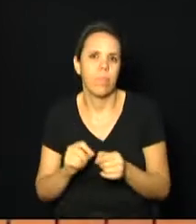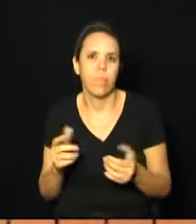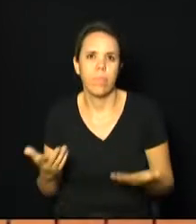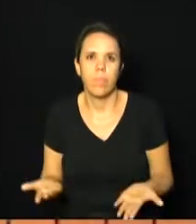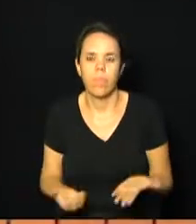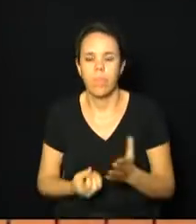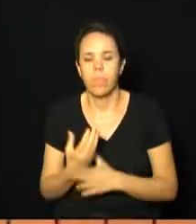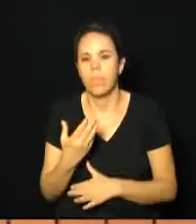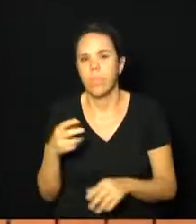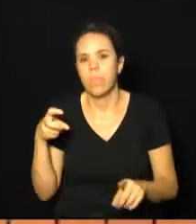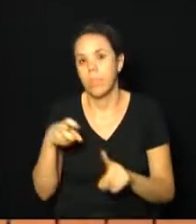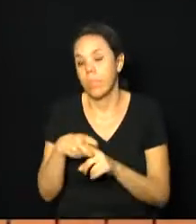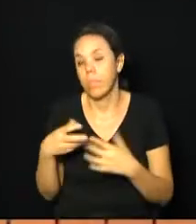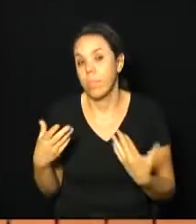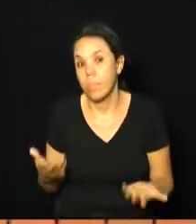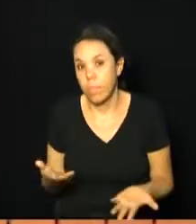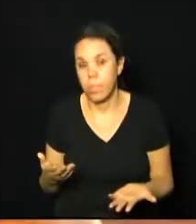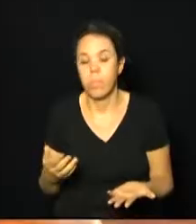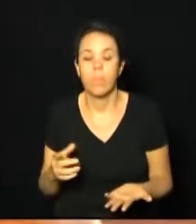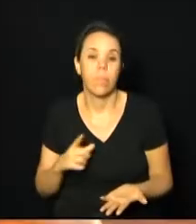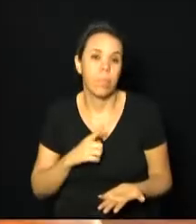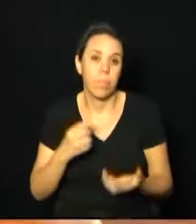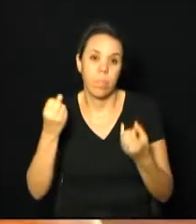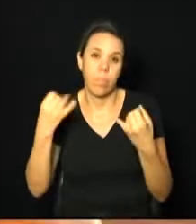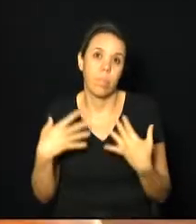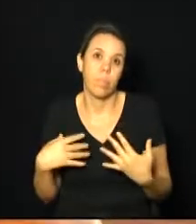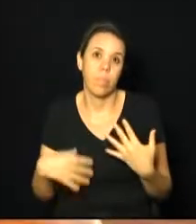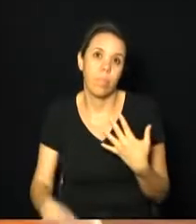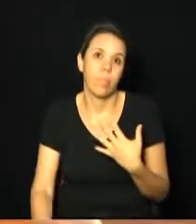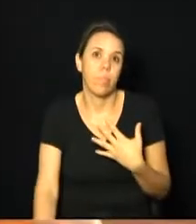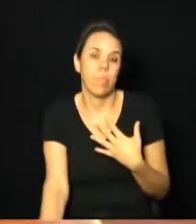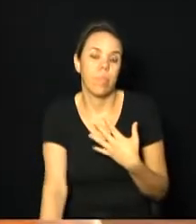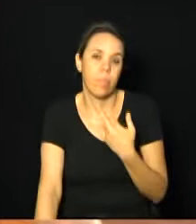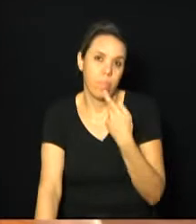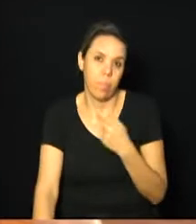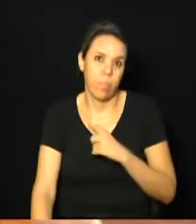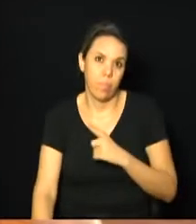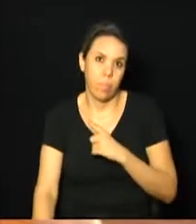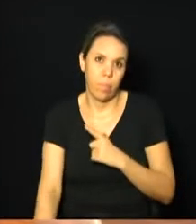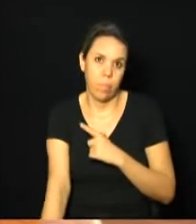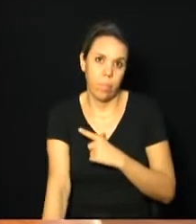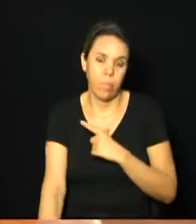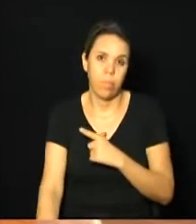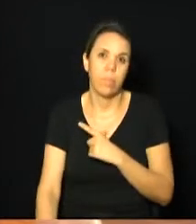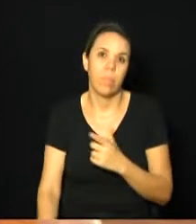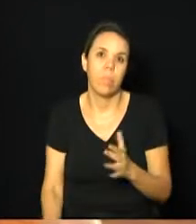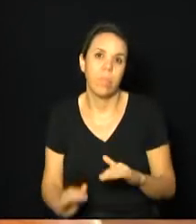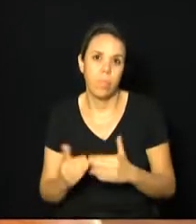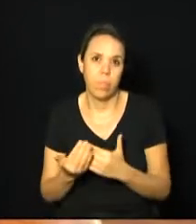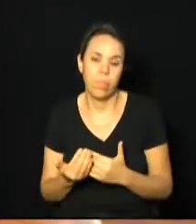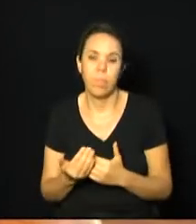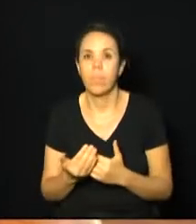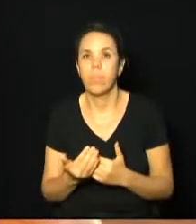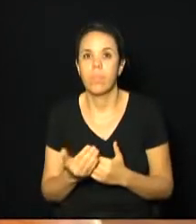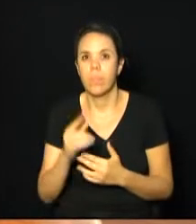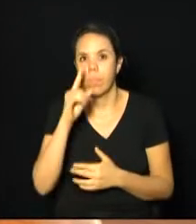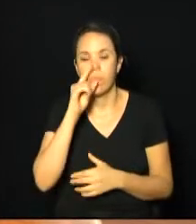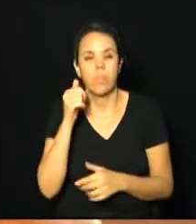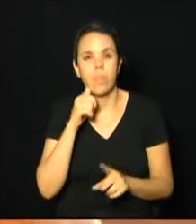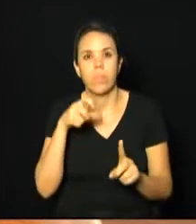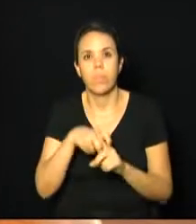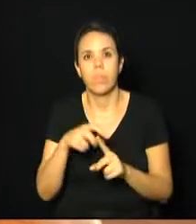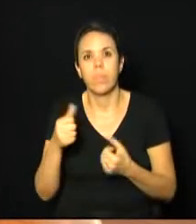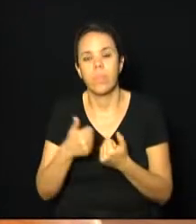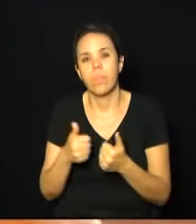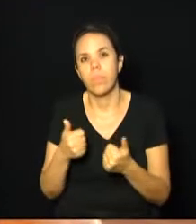e acontece um acidente... A gente tenta explicar, mas teve no Recanto Dourado, teve um acidente com uma senhora no